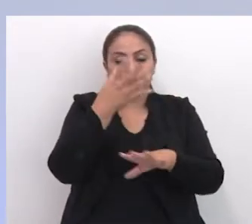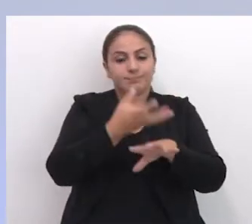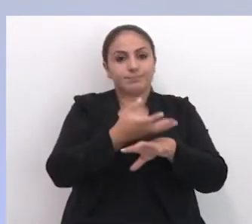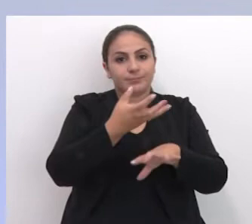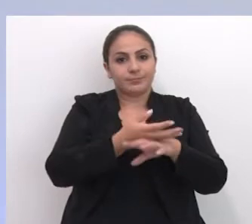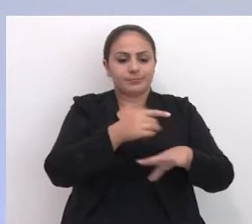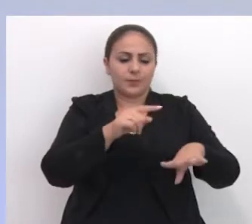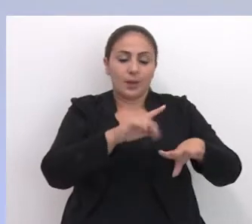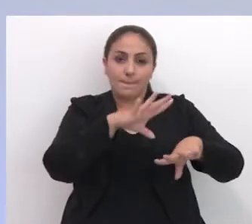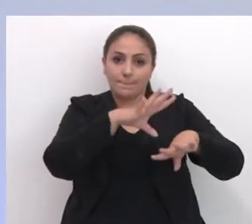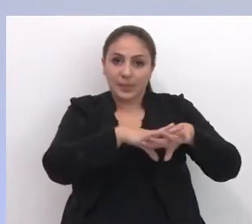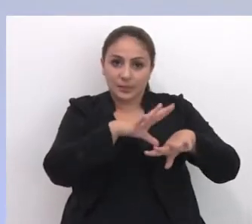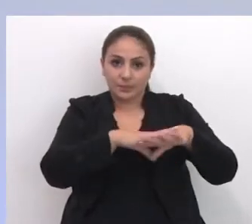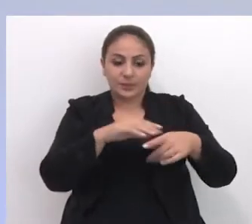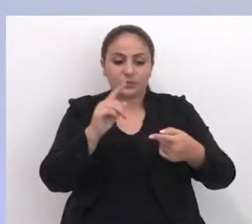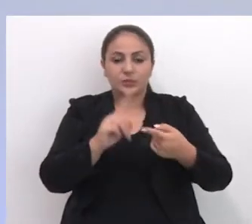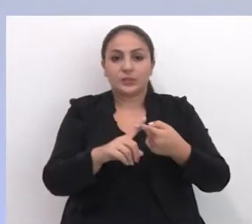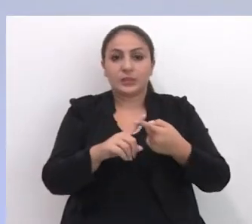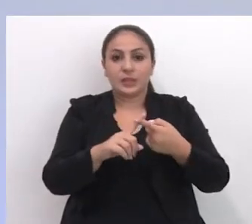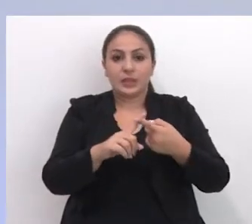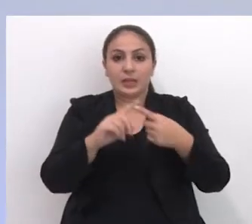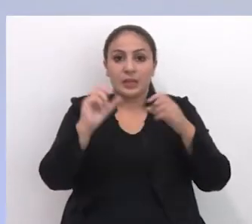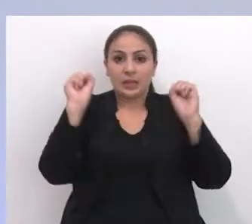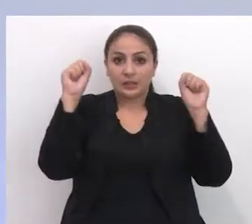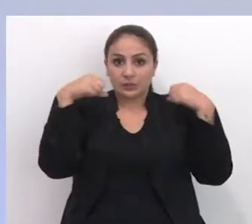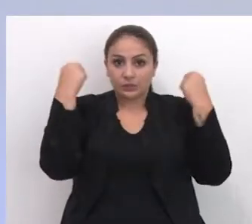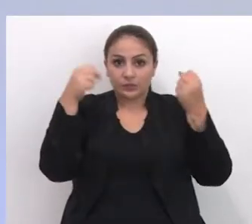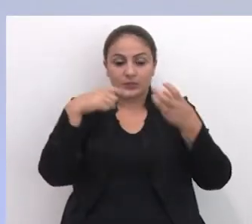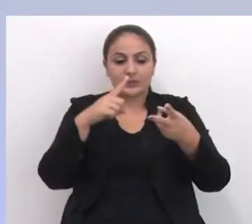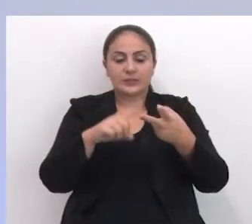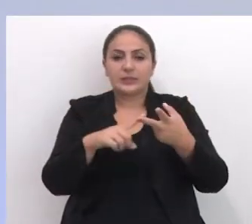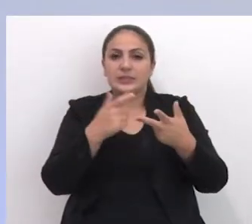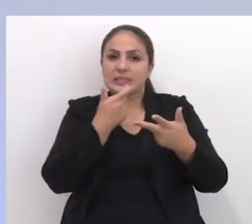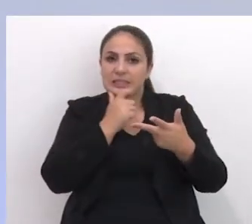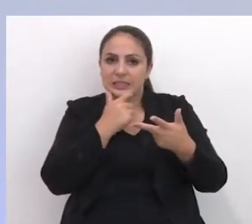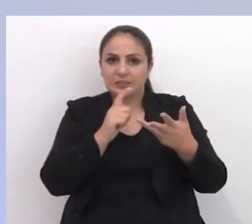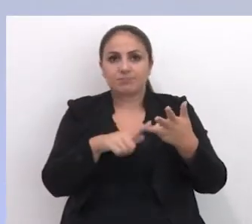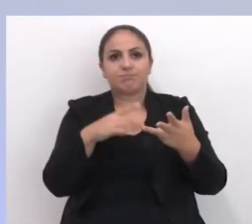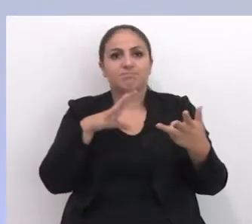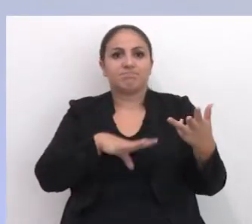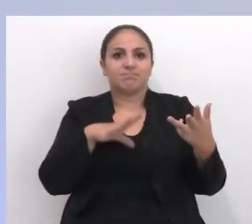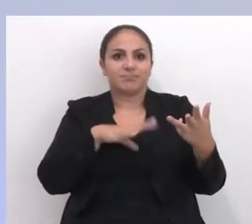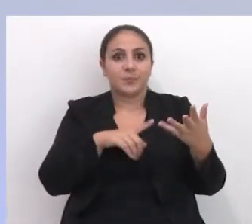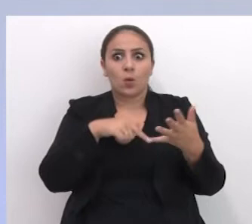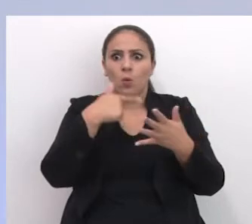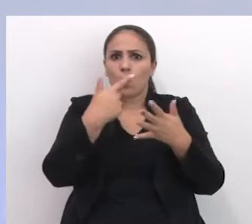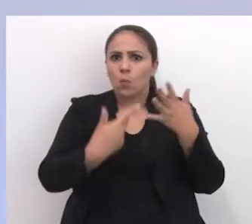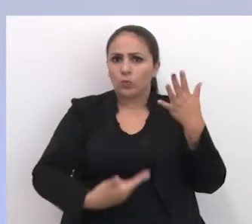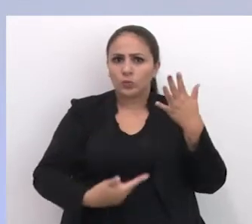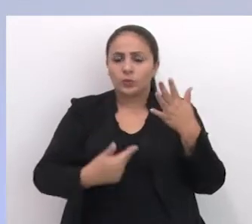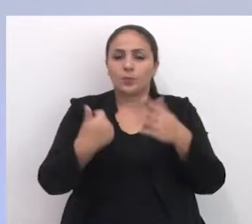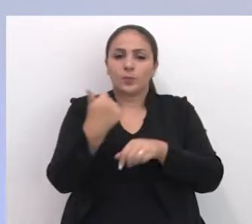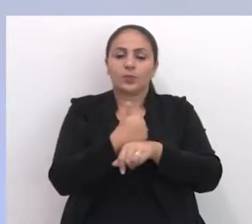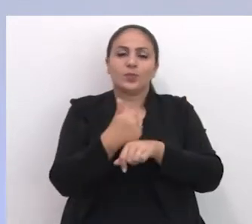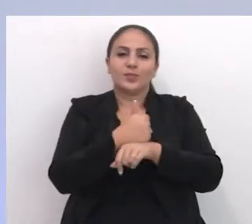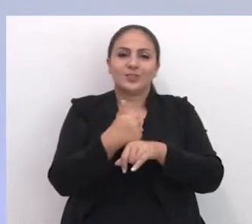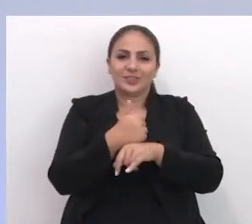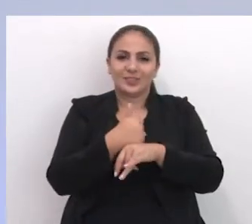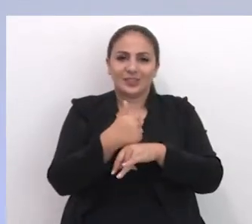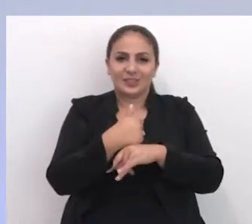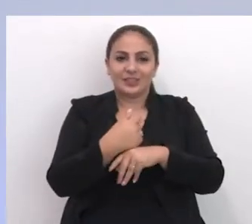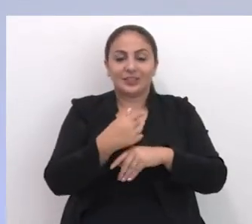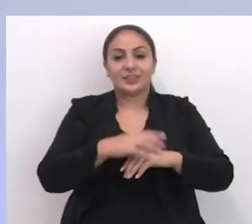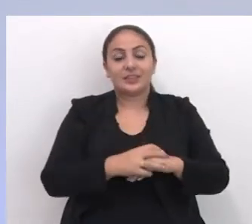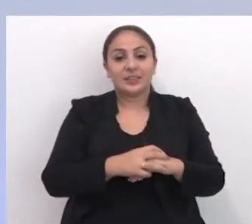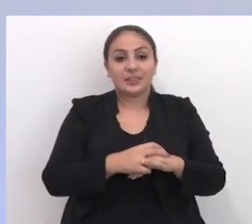nas disciplinas de matemática, educação física, inglês e português. Outros profissionais serão